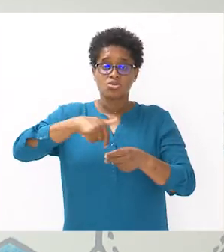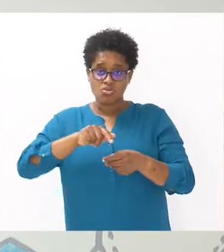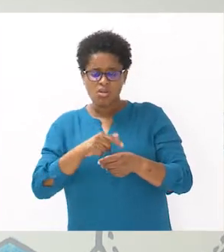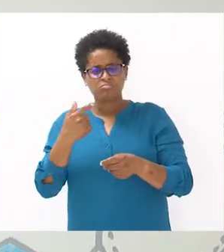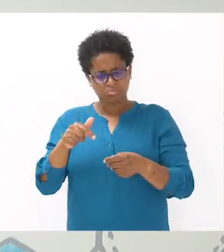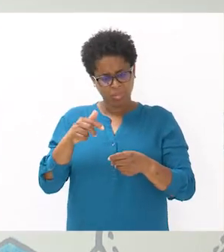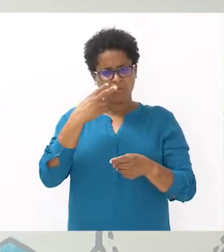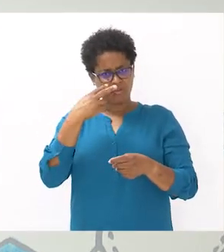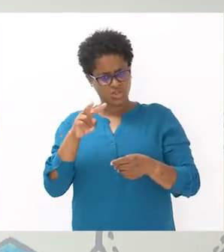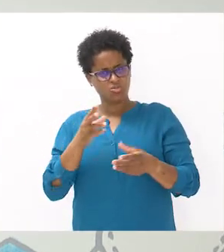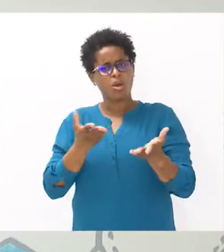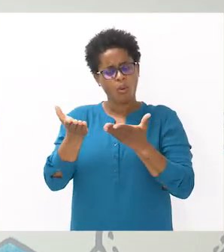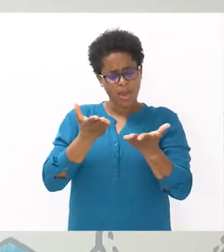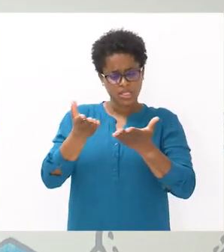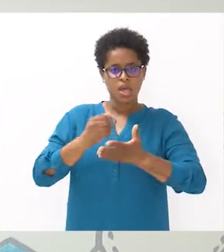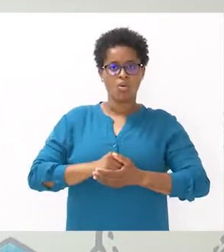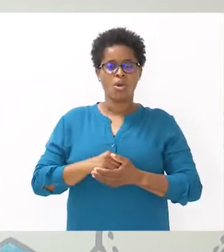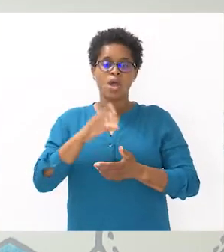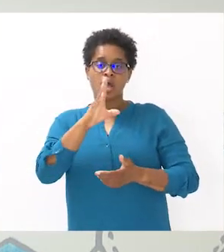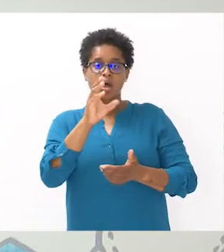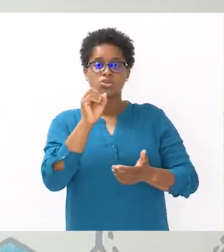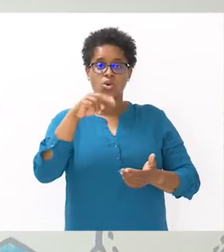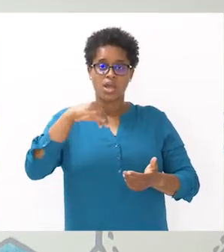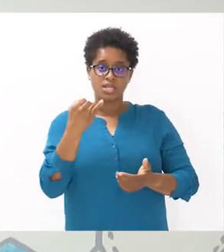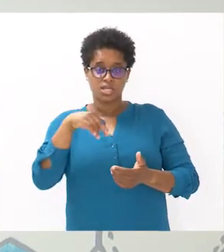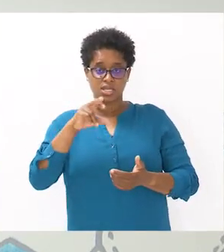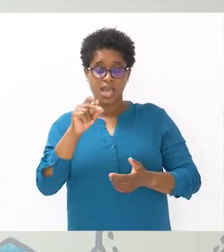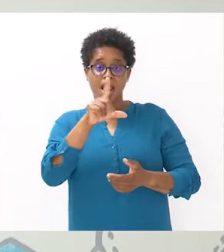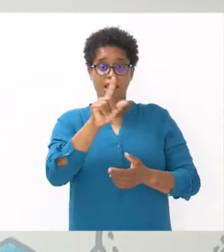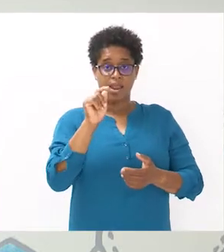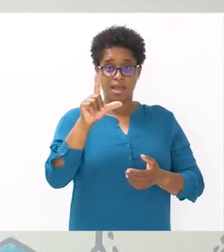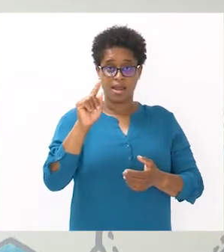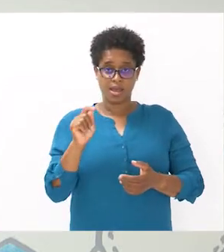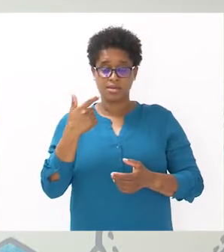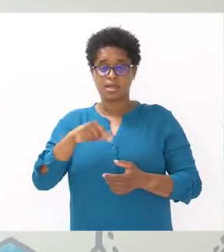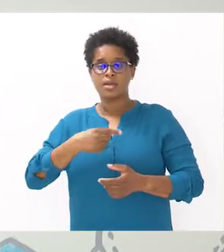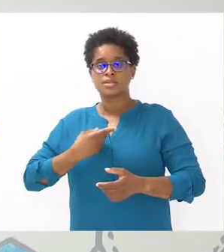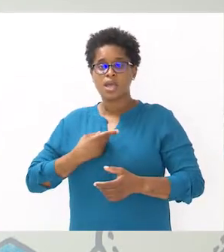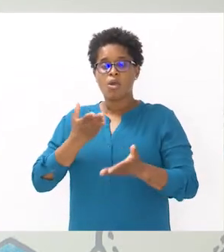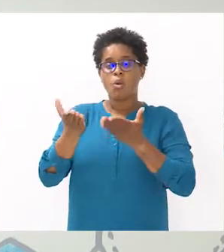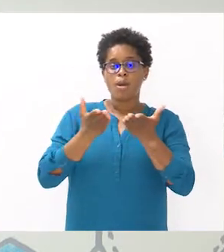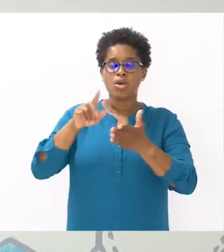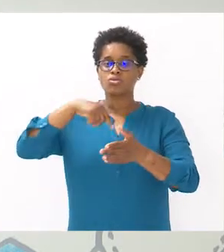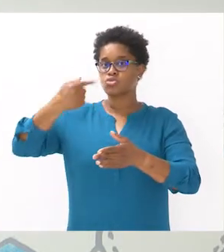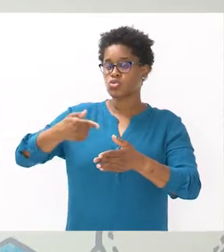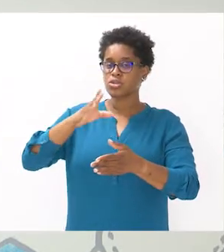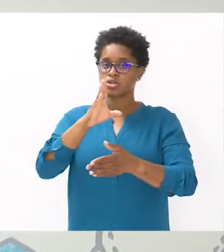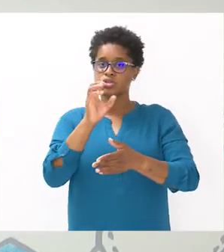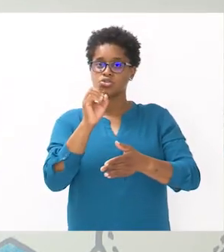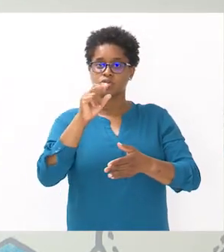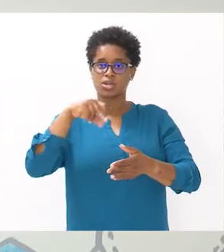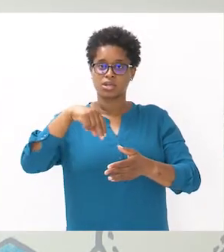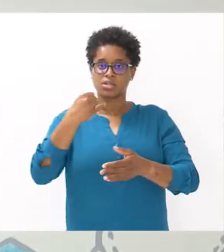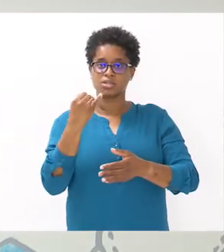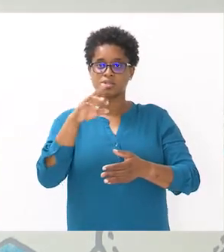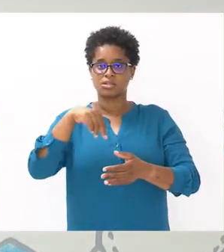uma comparação. A Joaninha Lelê está a ser comparada com as outras Joaninhas.